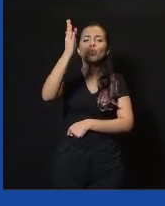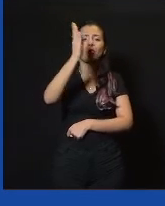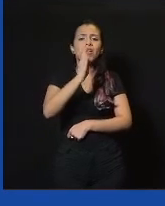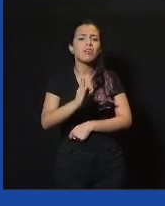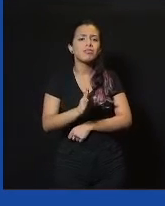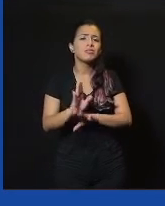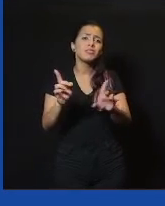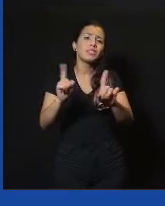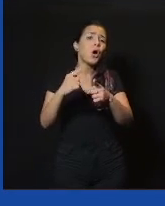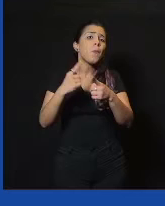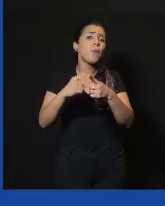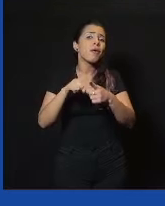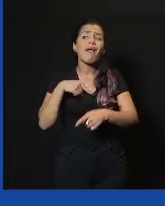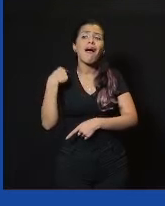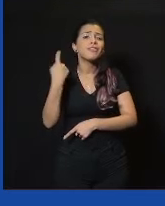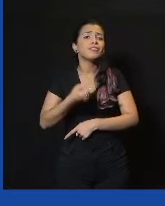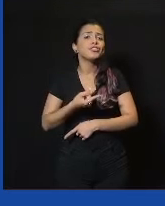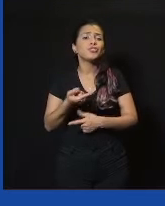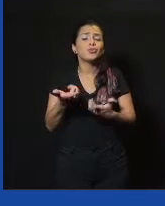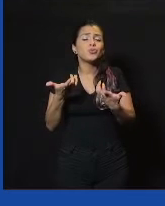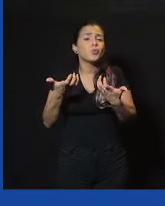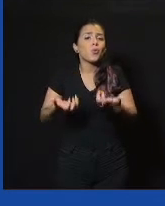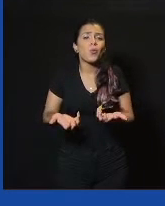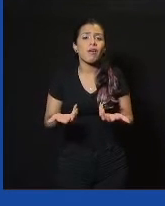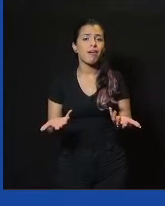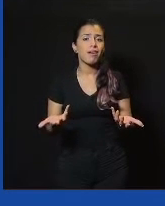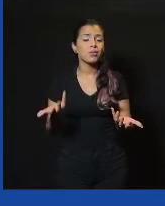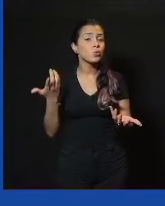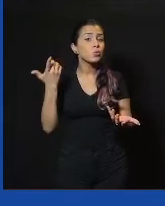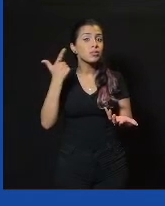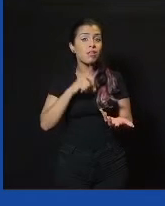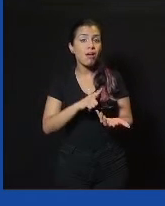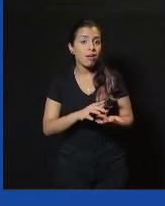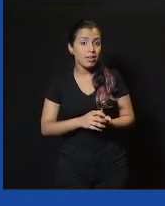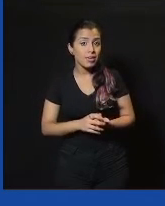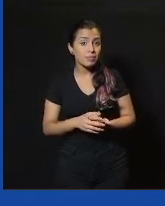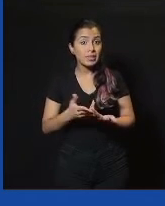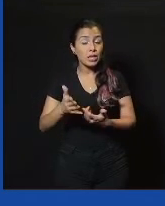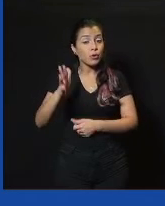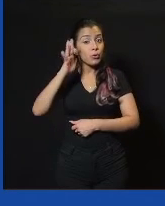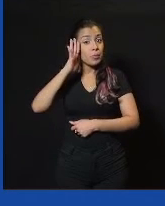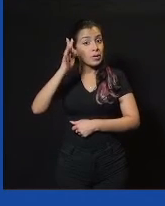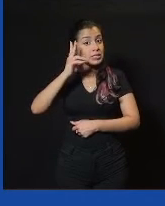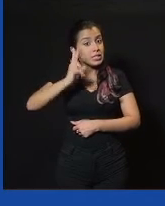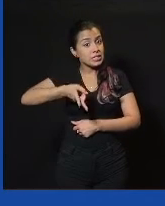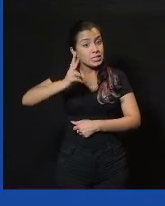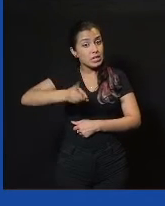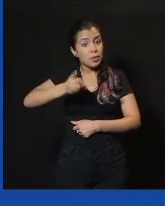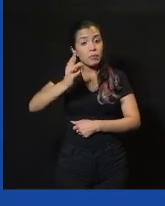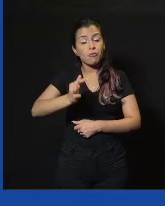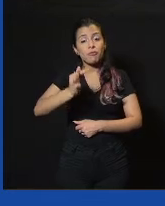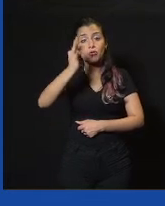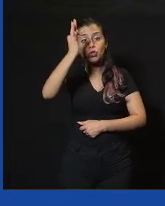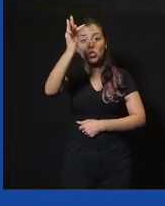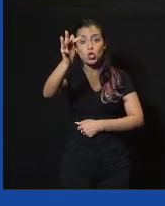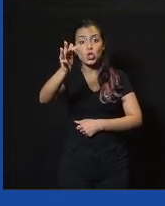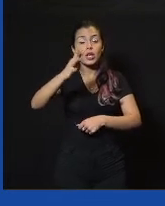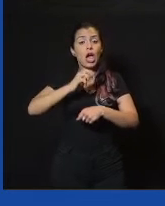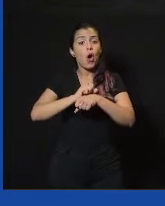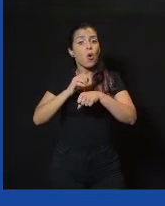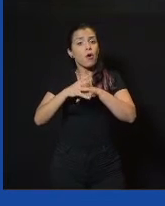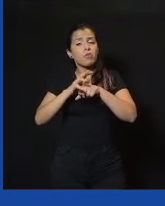gente. Então, não existe o futuro se a gente pensar em nossa, o Covid passou, não passou. A gente tá